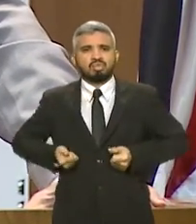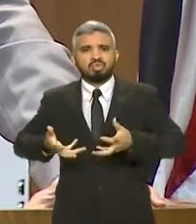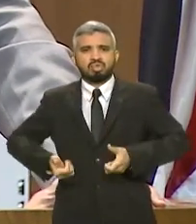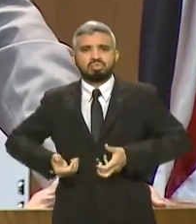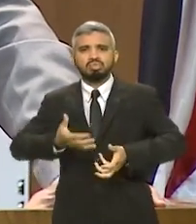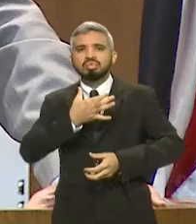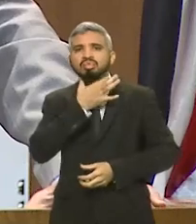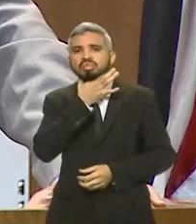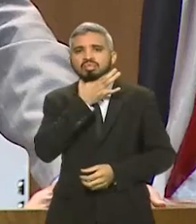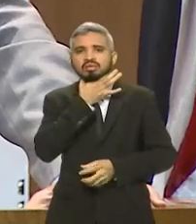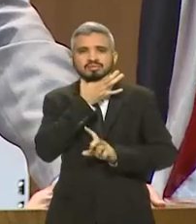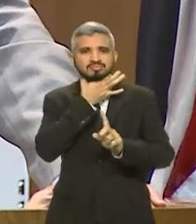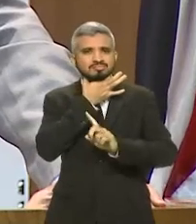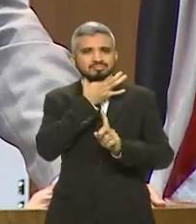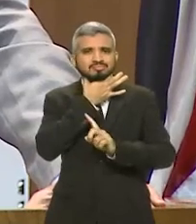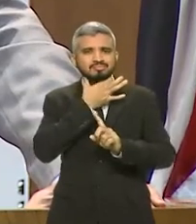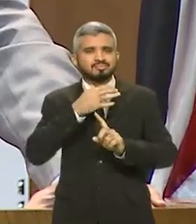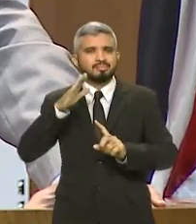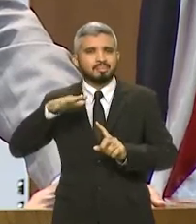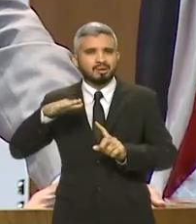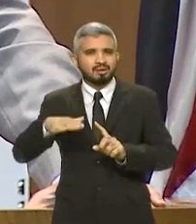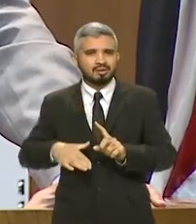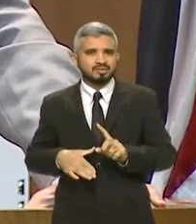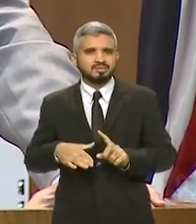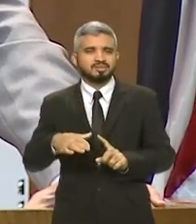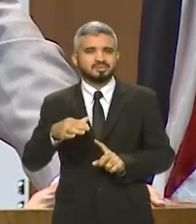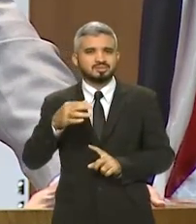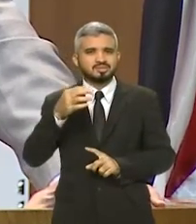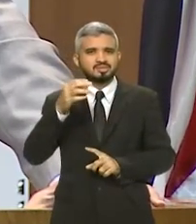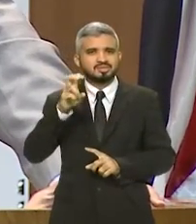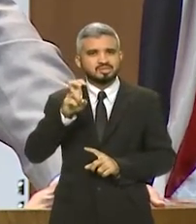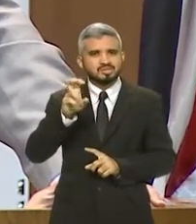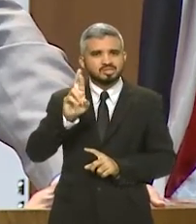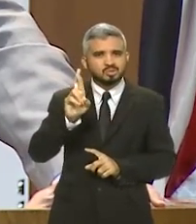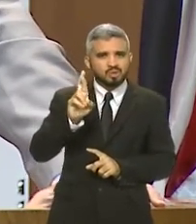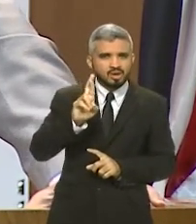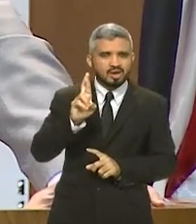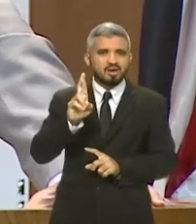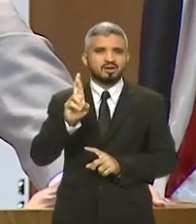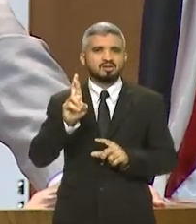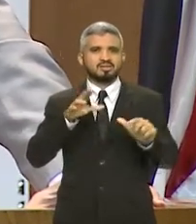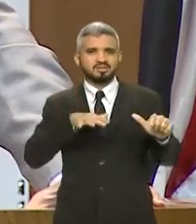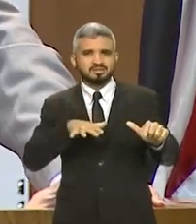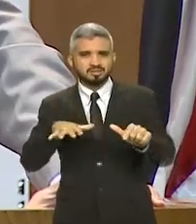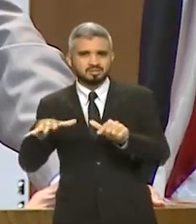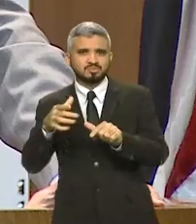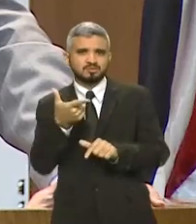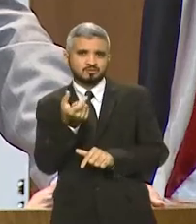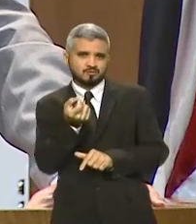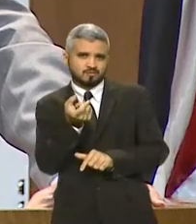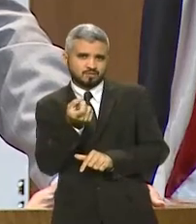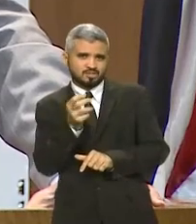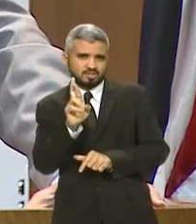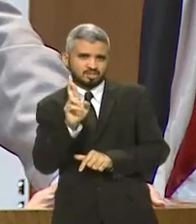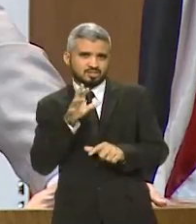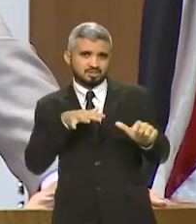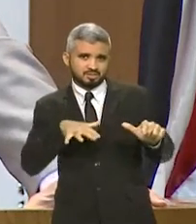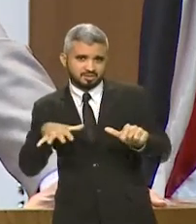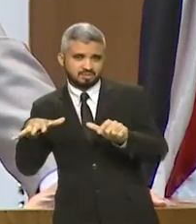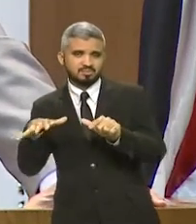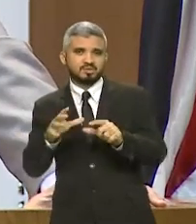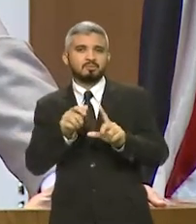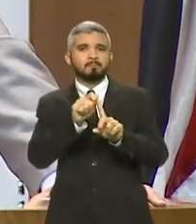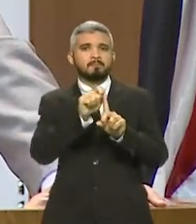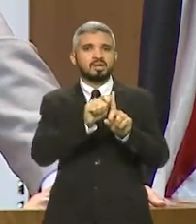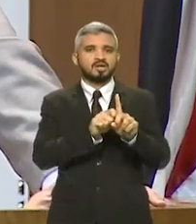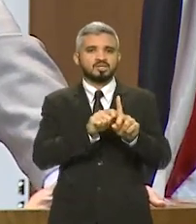família desamparada. R$ 5 por dia, R$ 20 por semana, R$ 80 por mês.